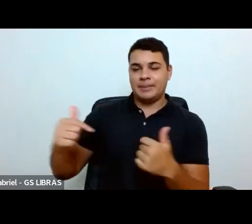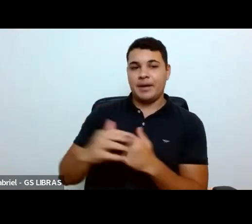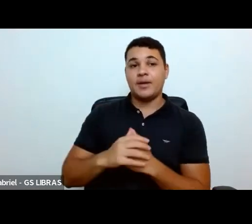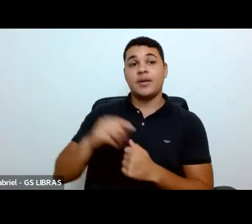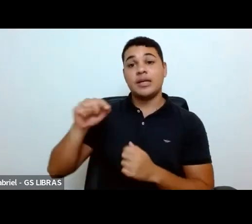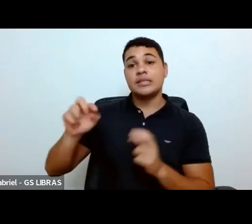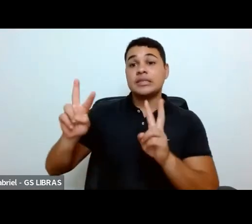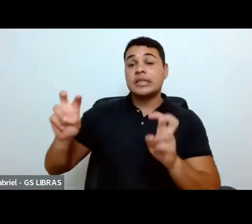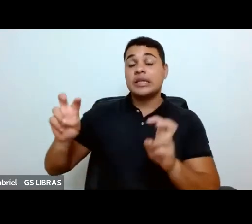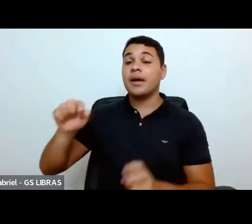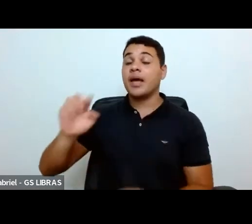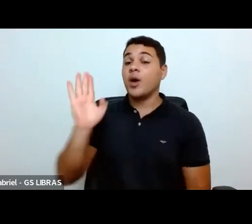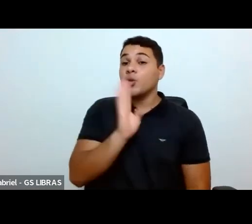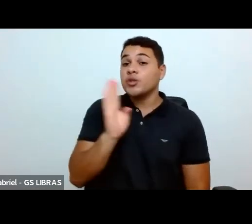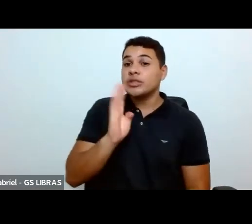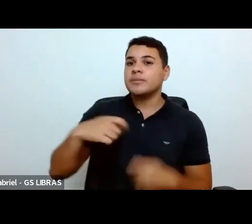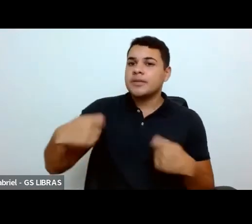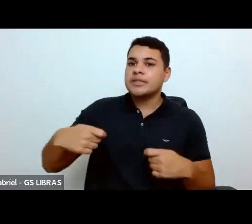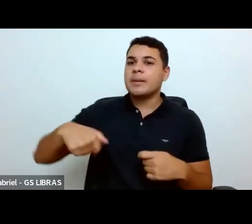né?